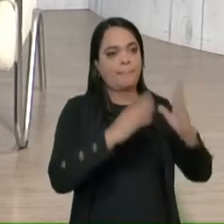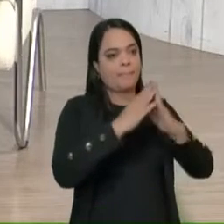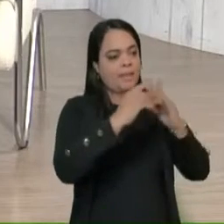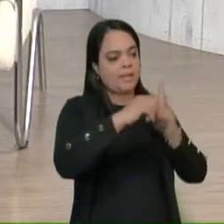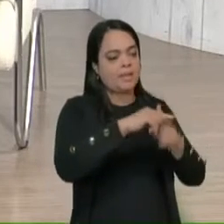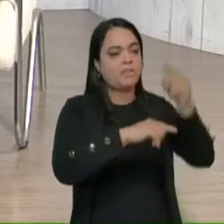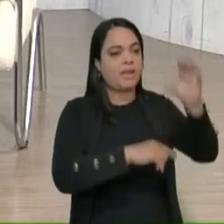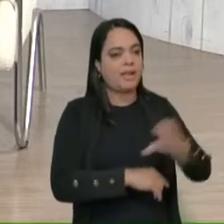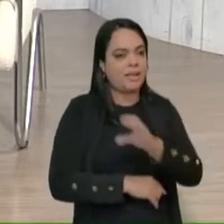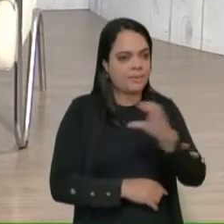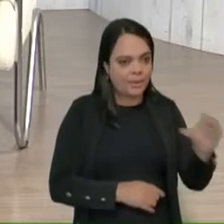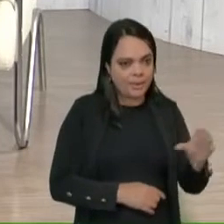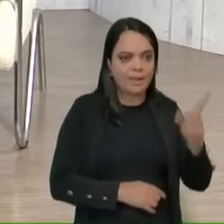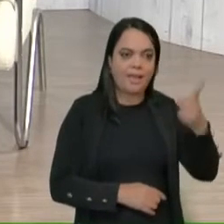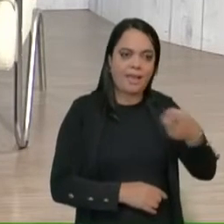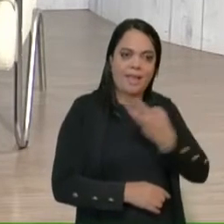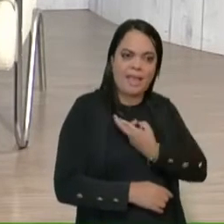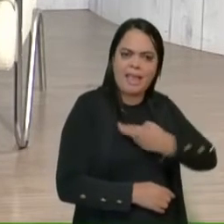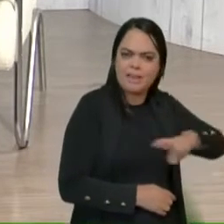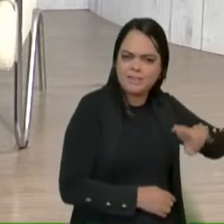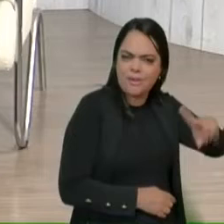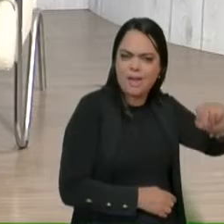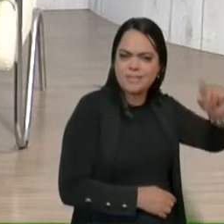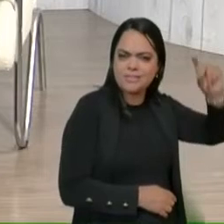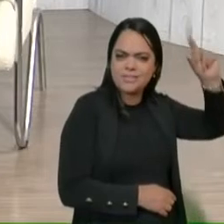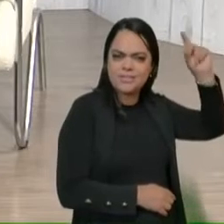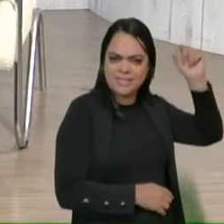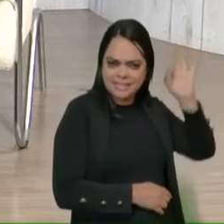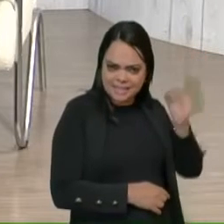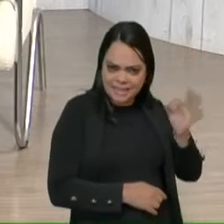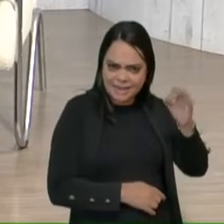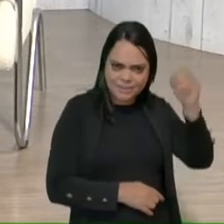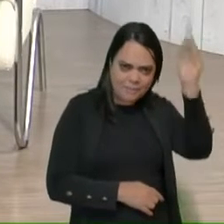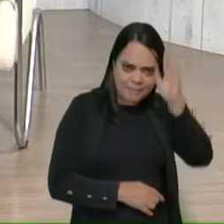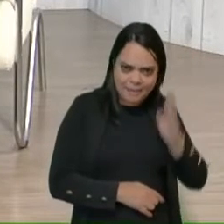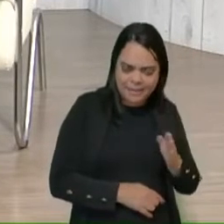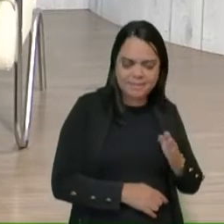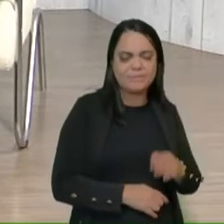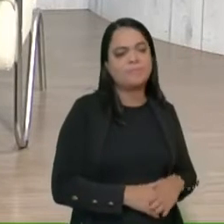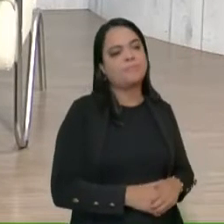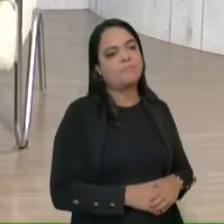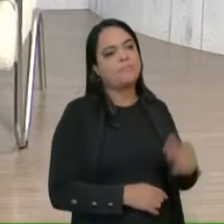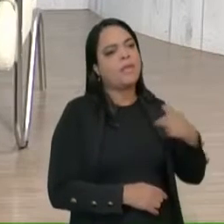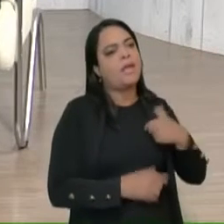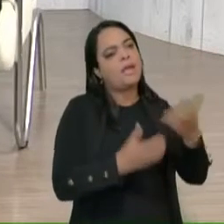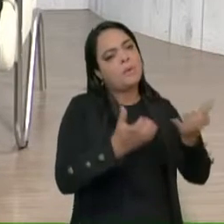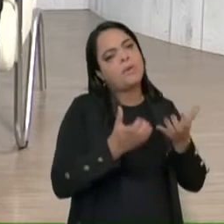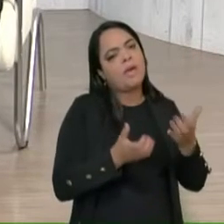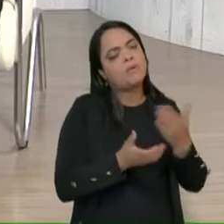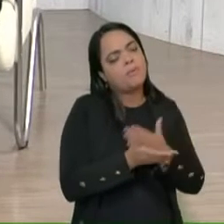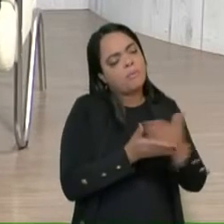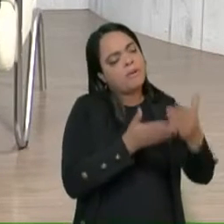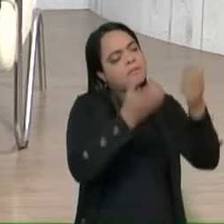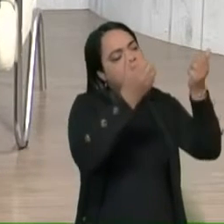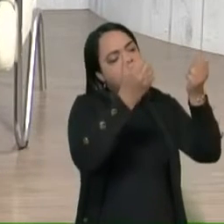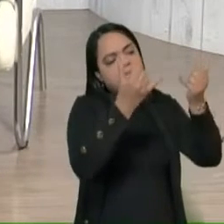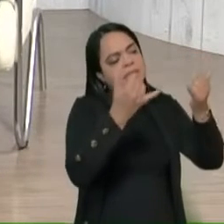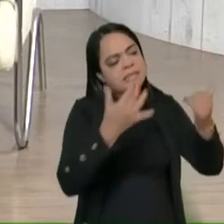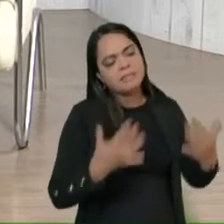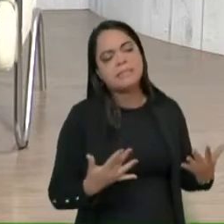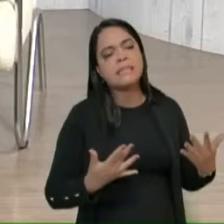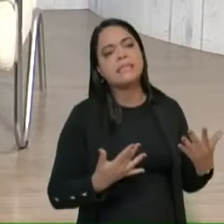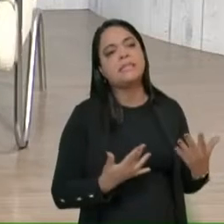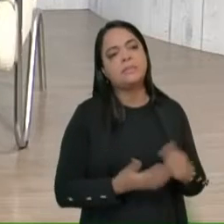Católica uma religião muito antiga né existente no Brasil e eu queria que o senhor começasse explicando pra gente